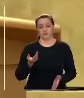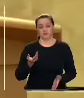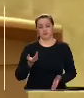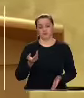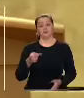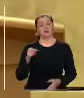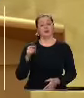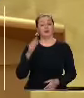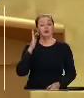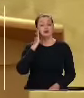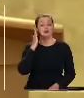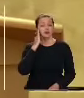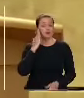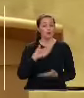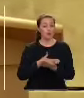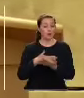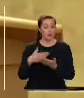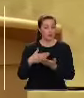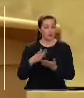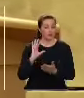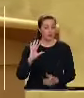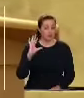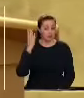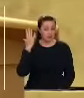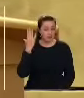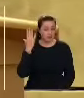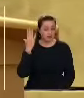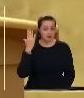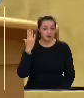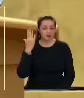e aí sabe o que que começa a chegar,